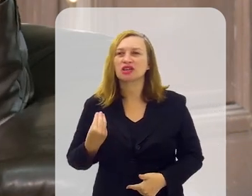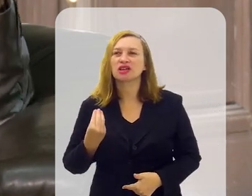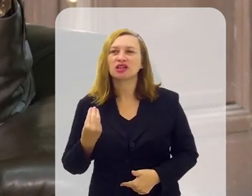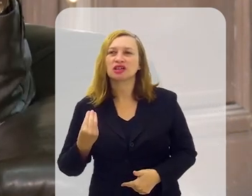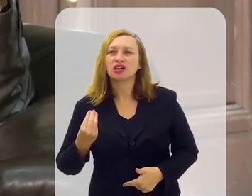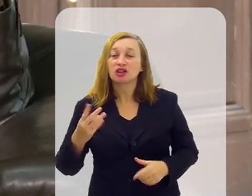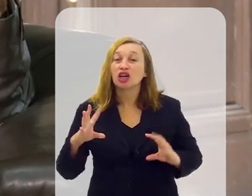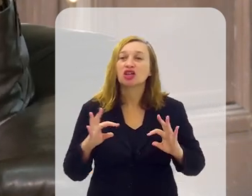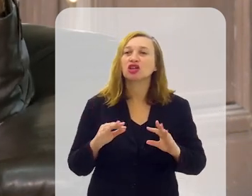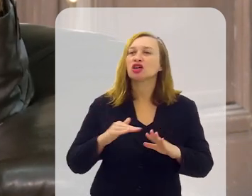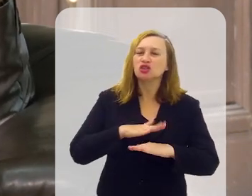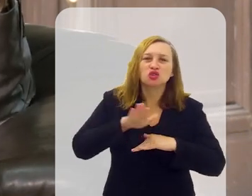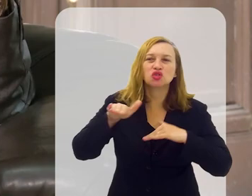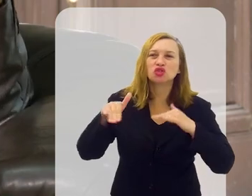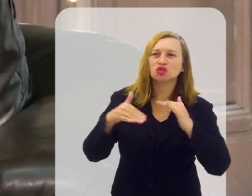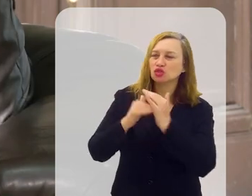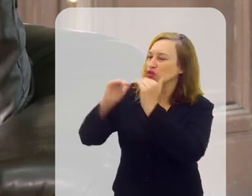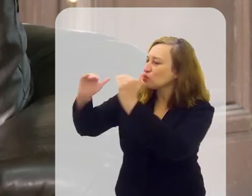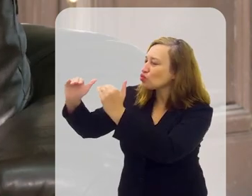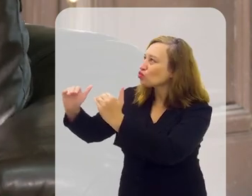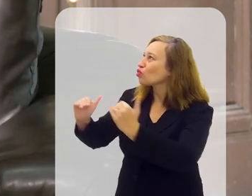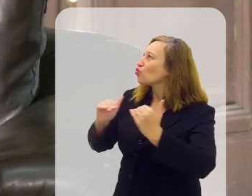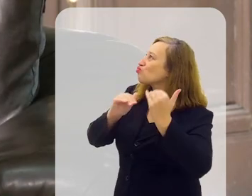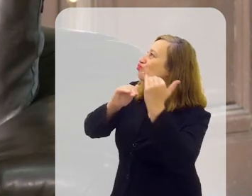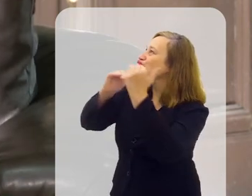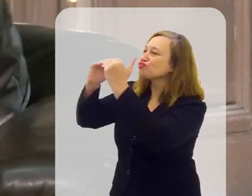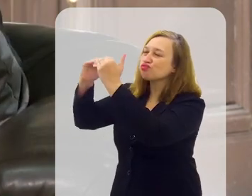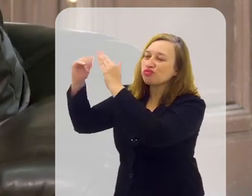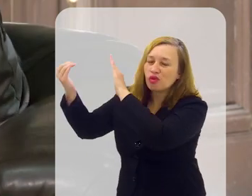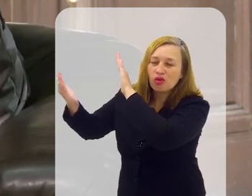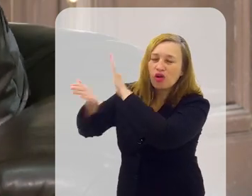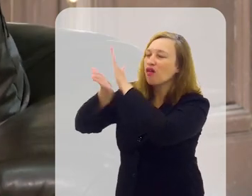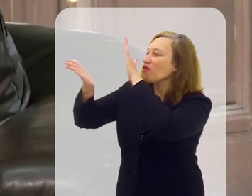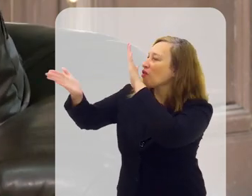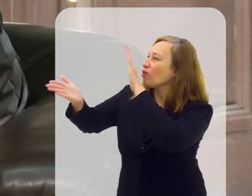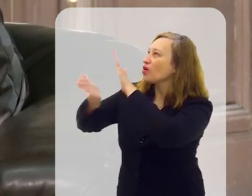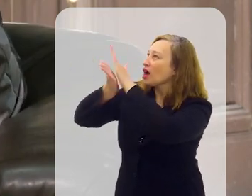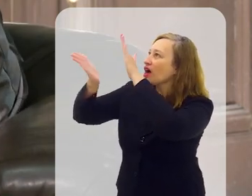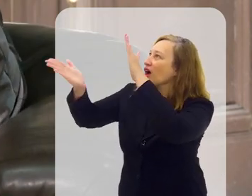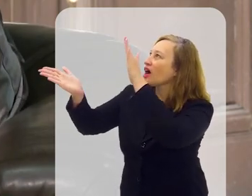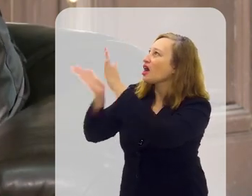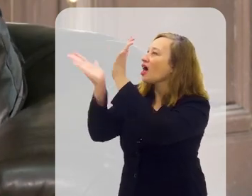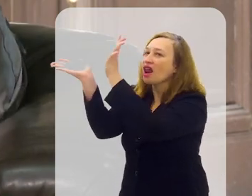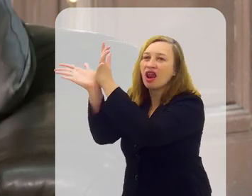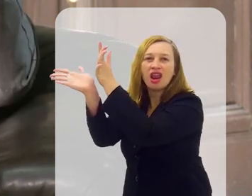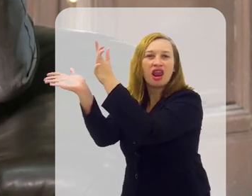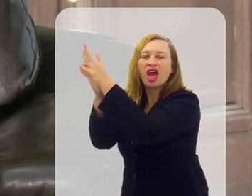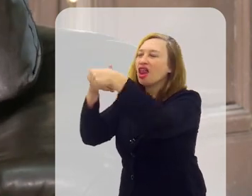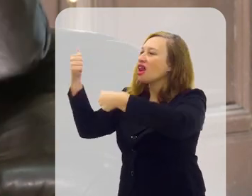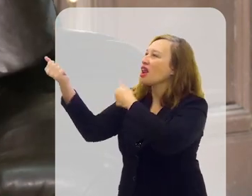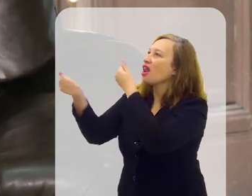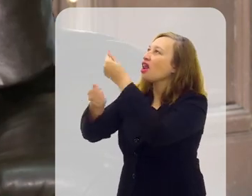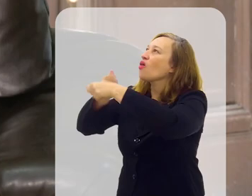faz. Aí o refrão. Toda honra e louvores,